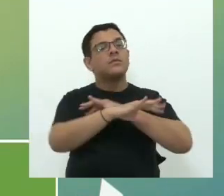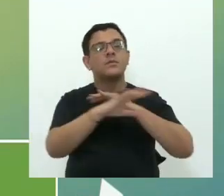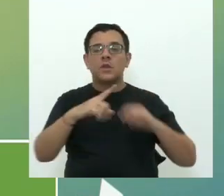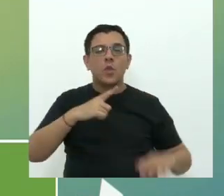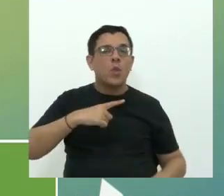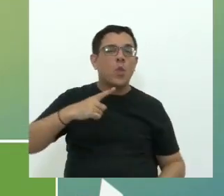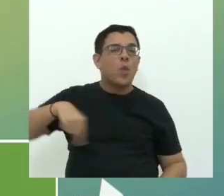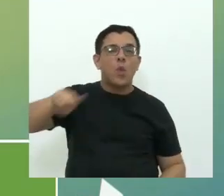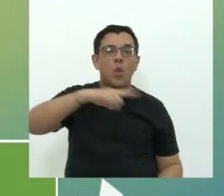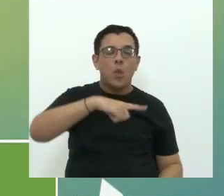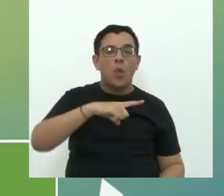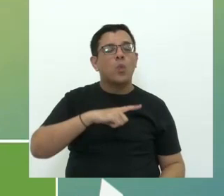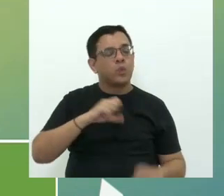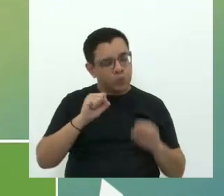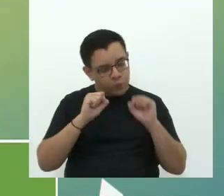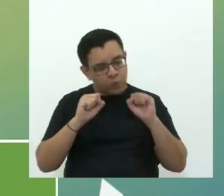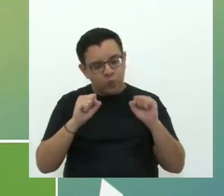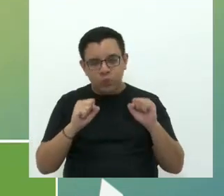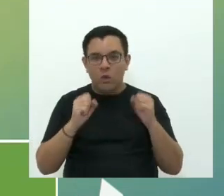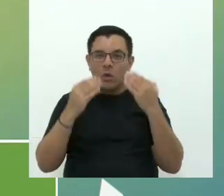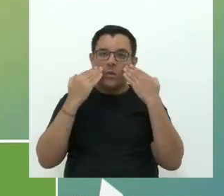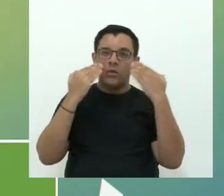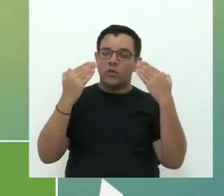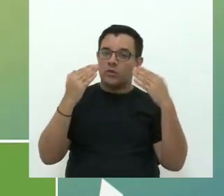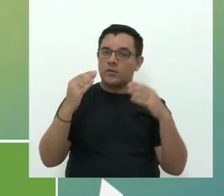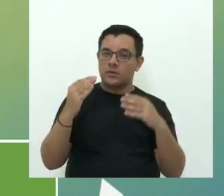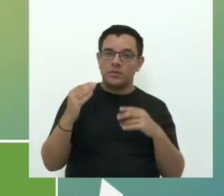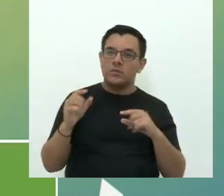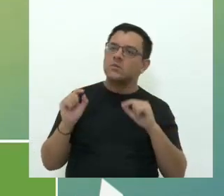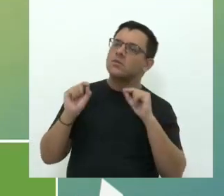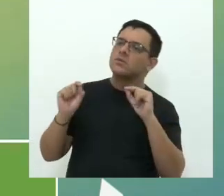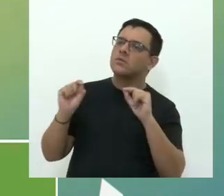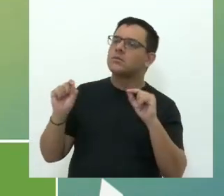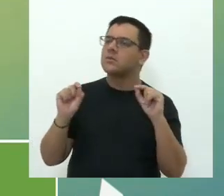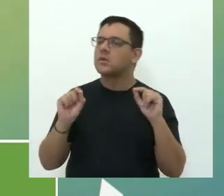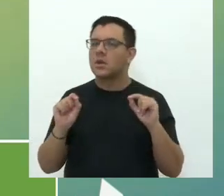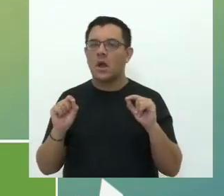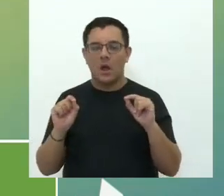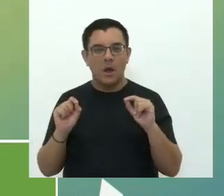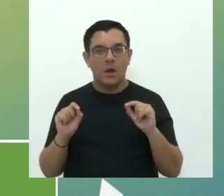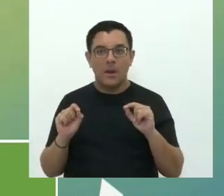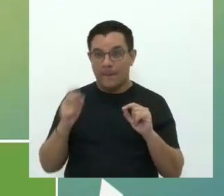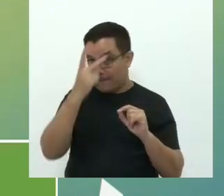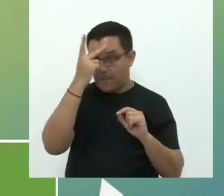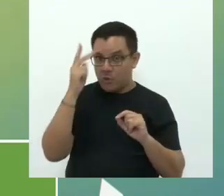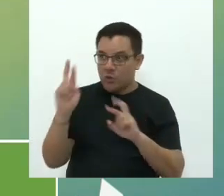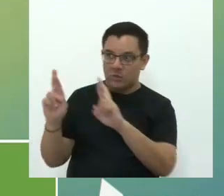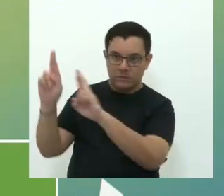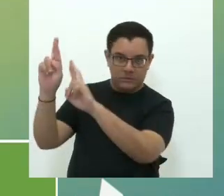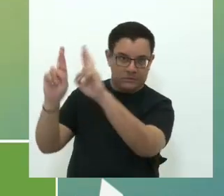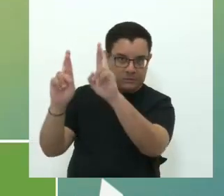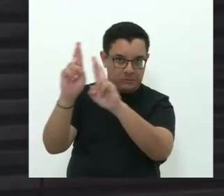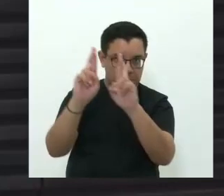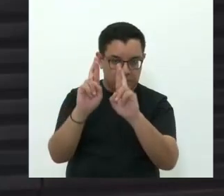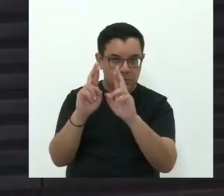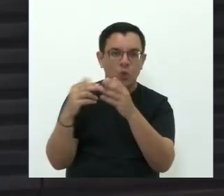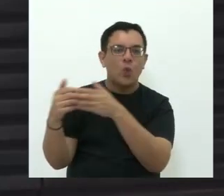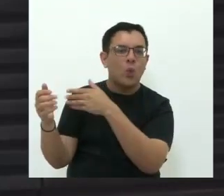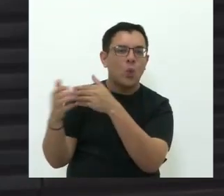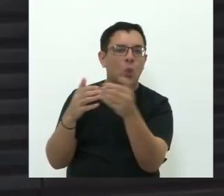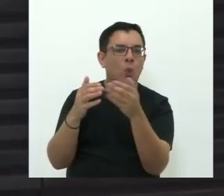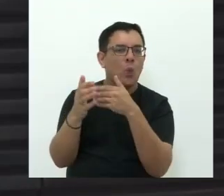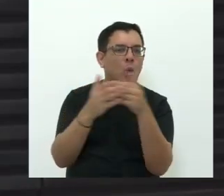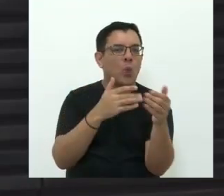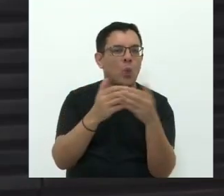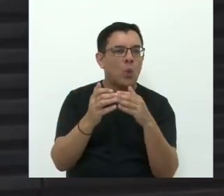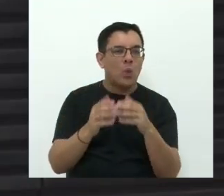a gente possa se manifestar diante de entes do Estado Qualquer que seja eles dizer